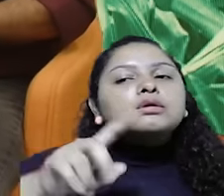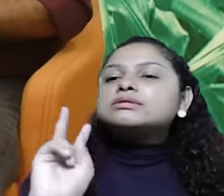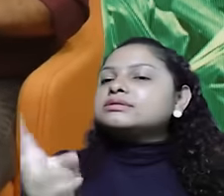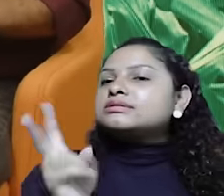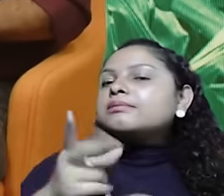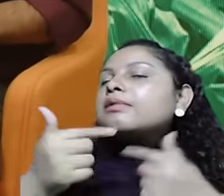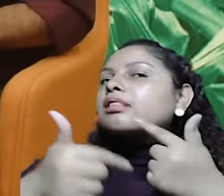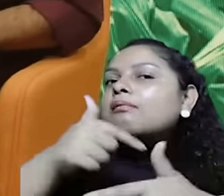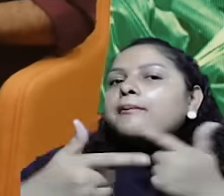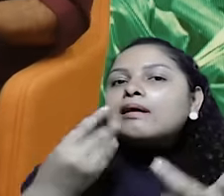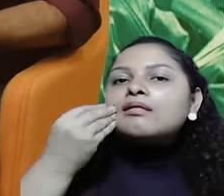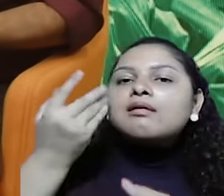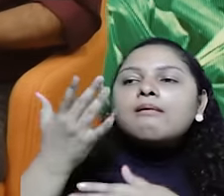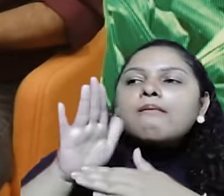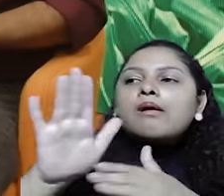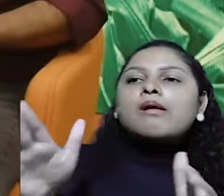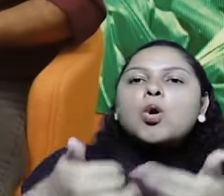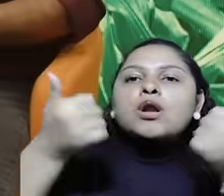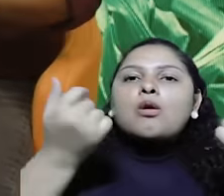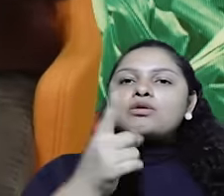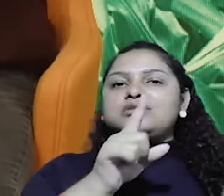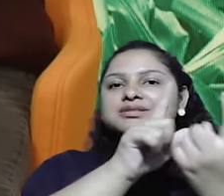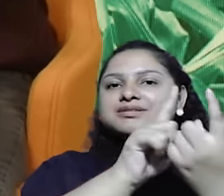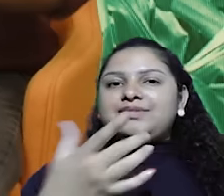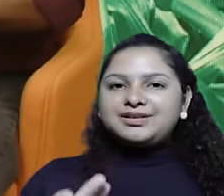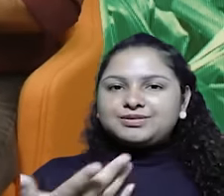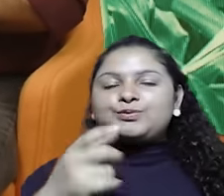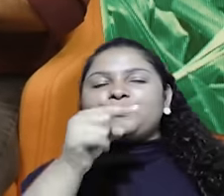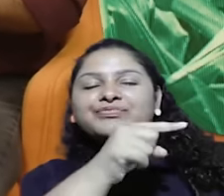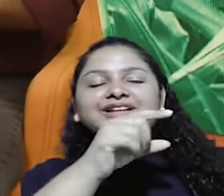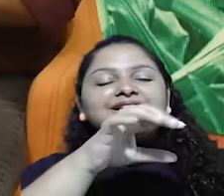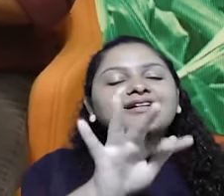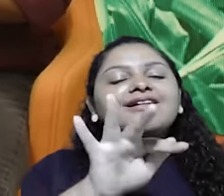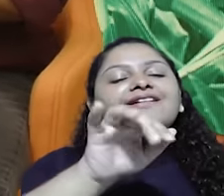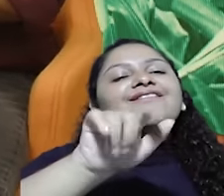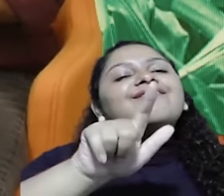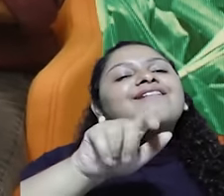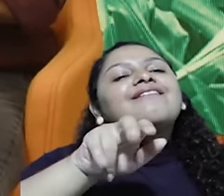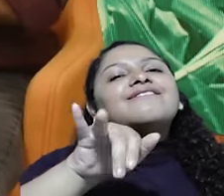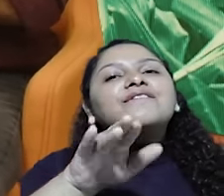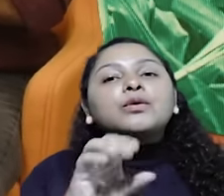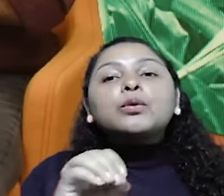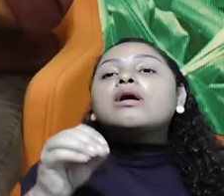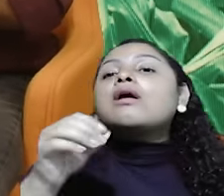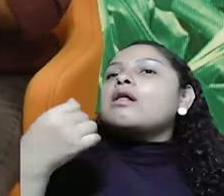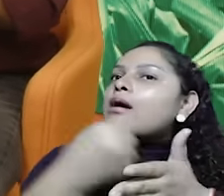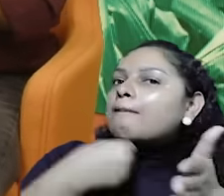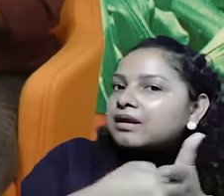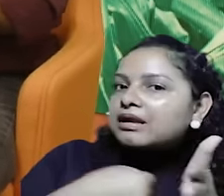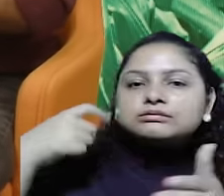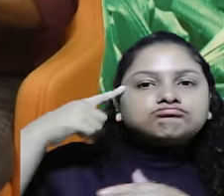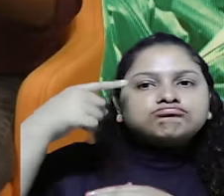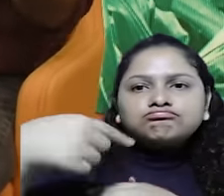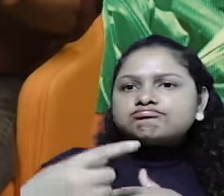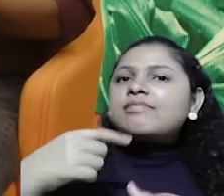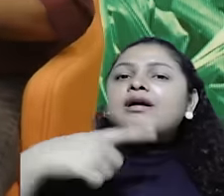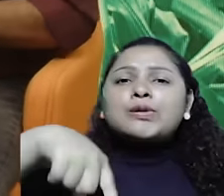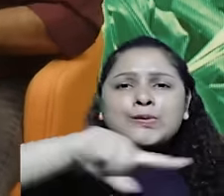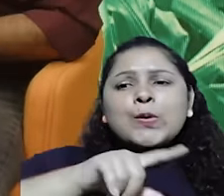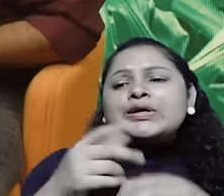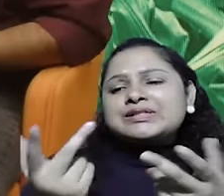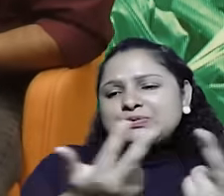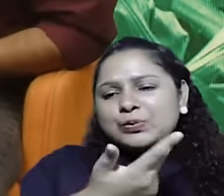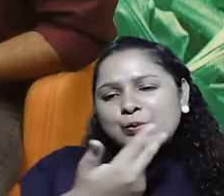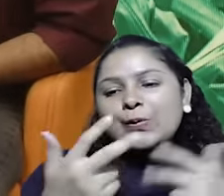para melhorar nesse sentido de atendimento né nosso coleguinha Flávio ele tá lá na briga no dia a dia né Assim como todos os